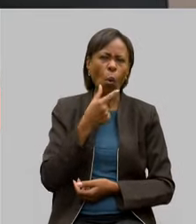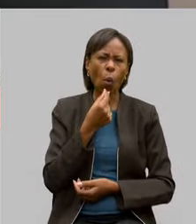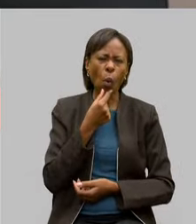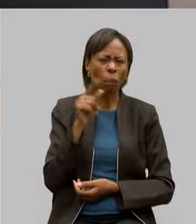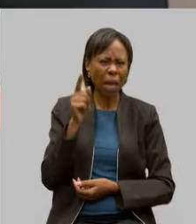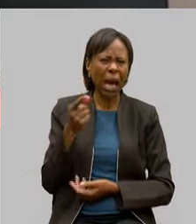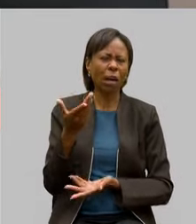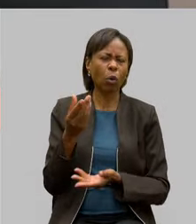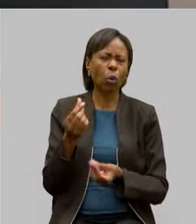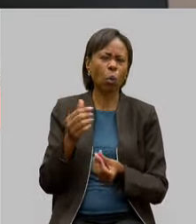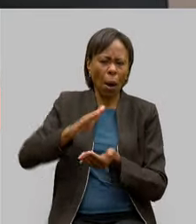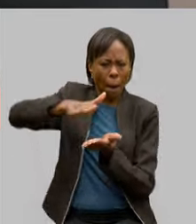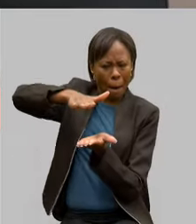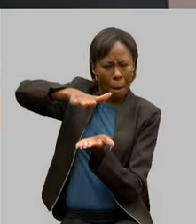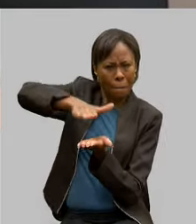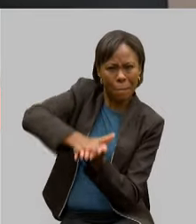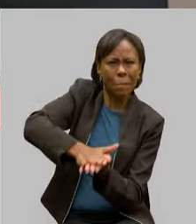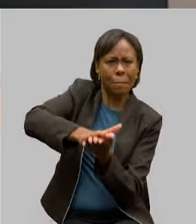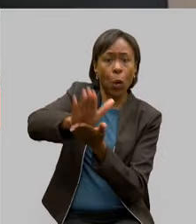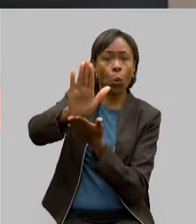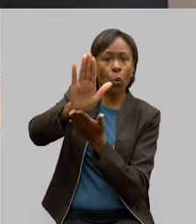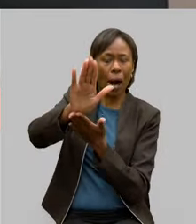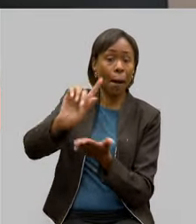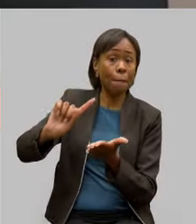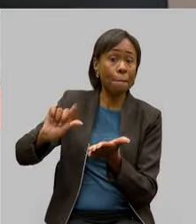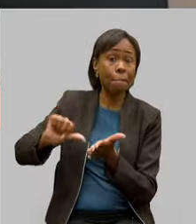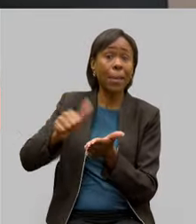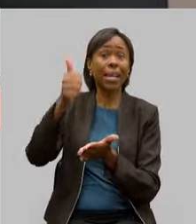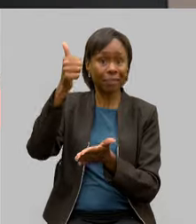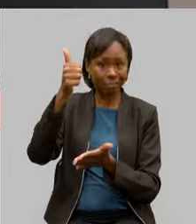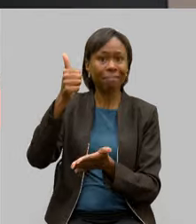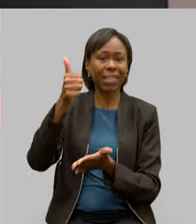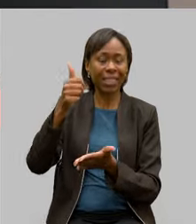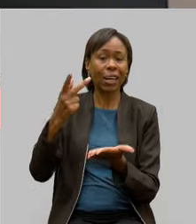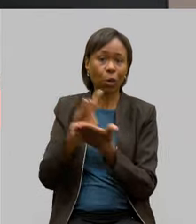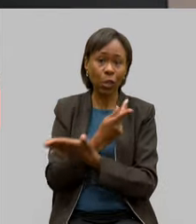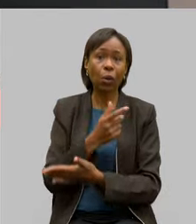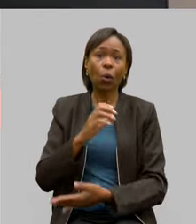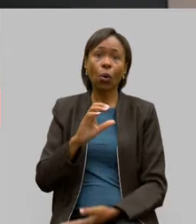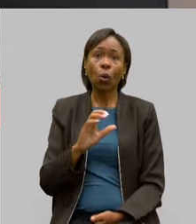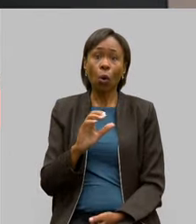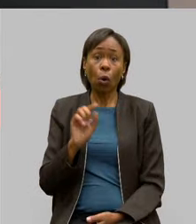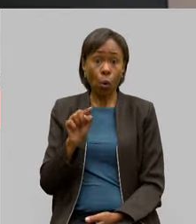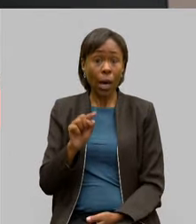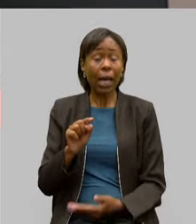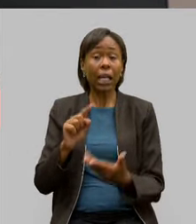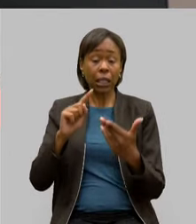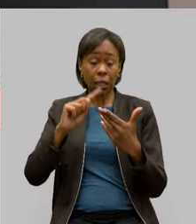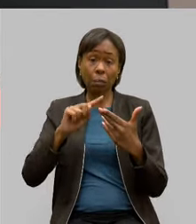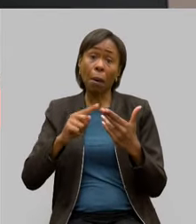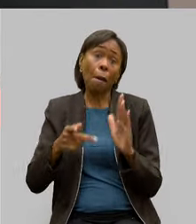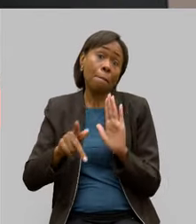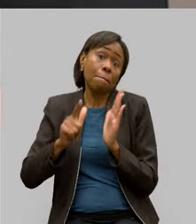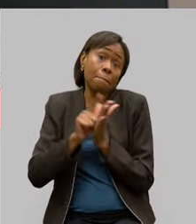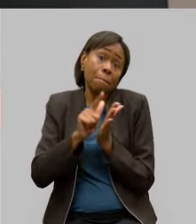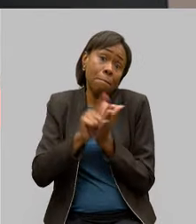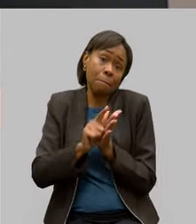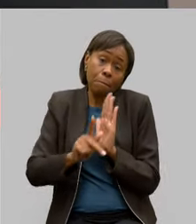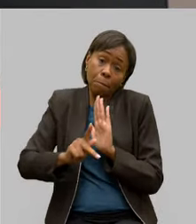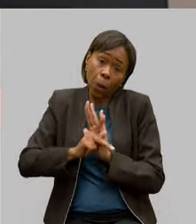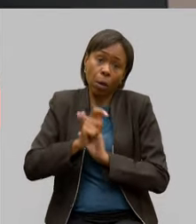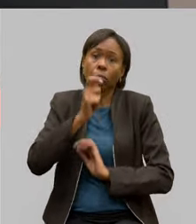dele ele imprimiu a primeira Bíblia né na prensa com câh também papel de maconha